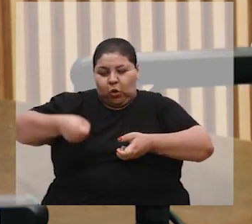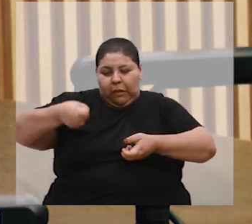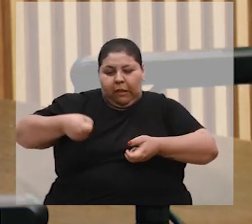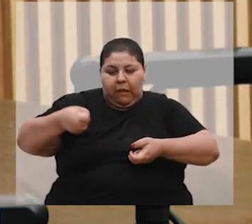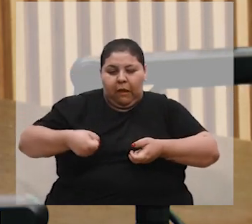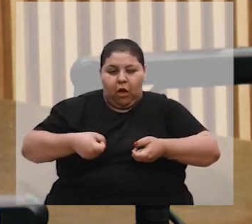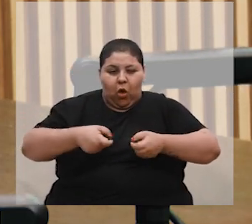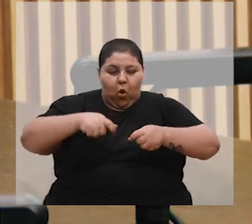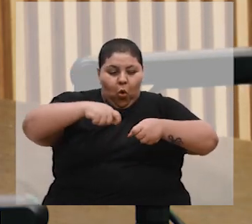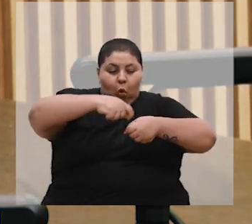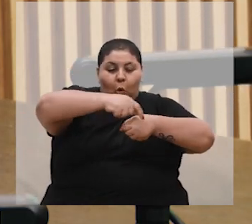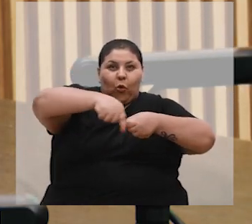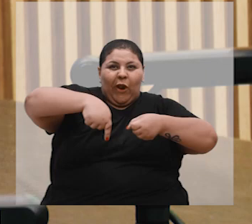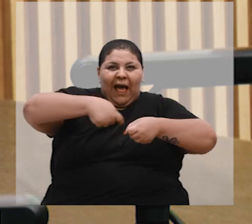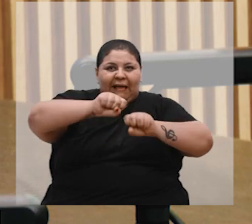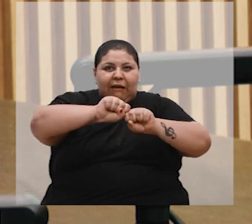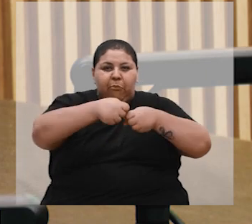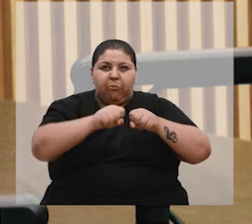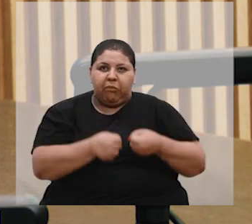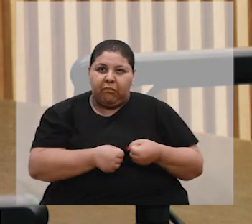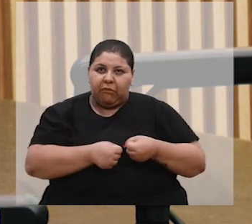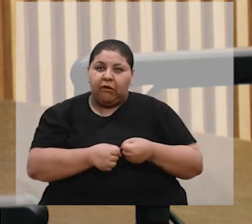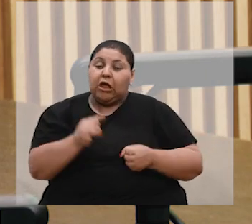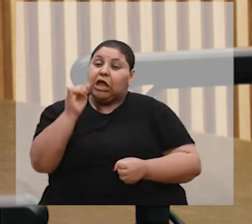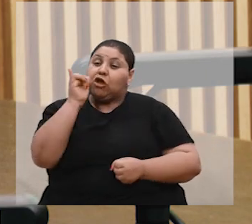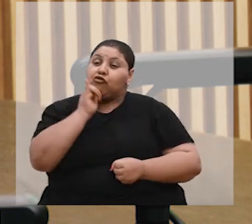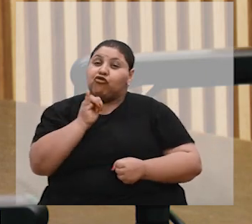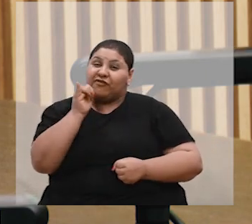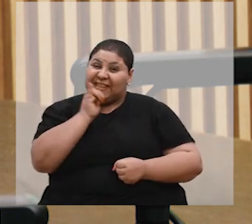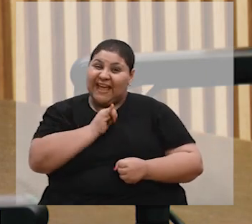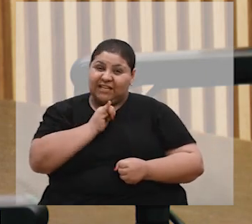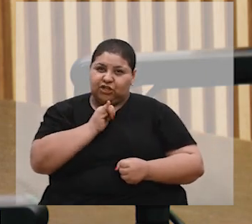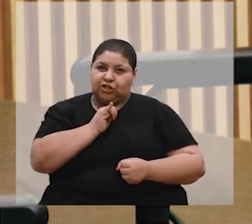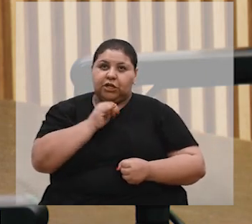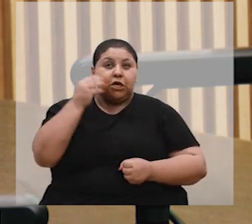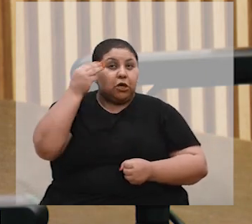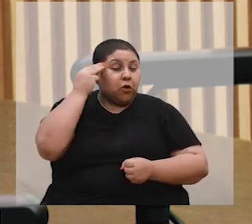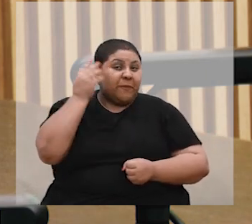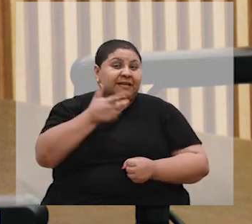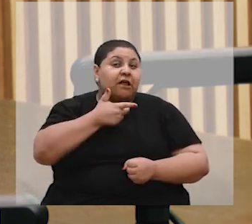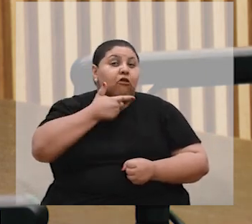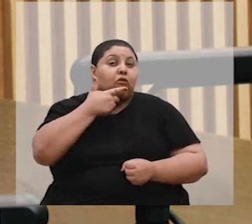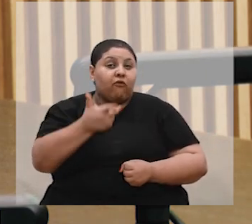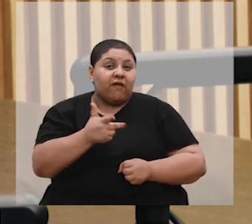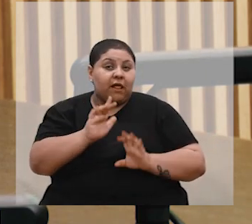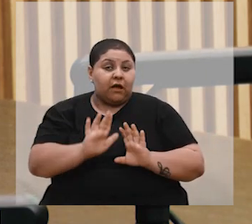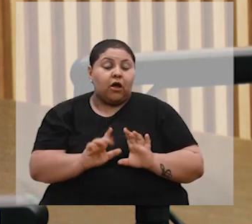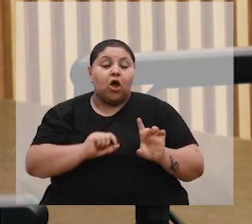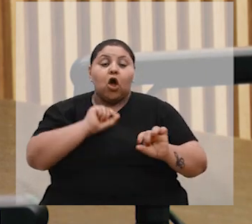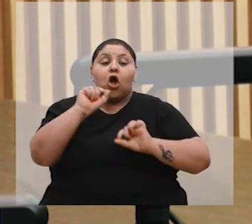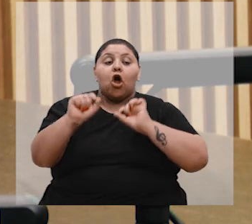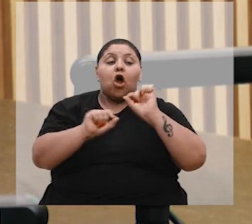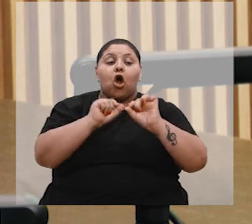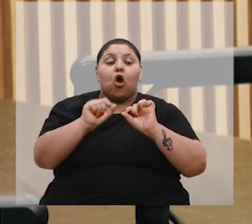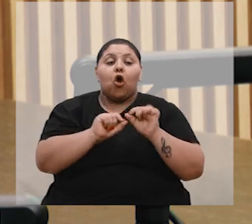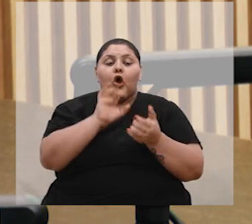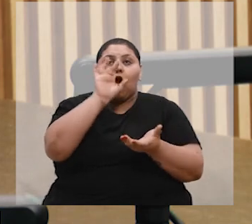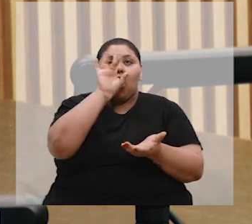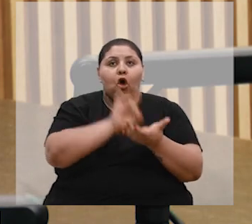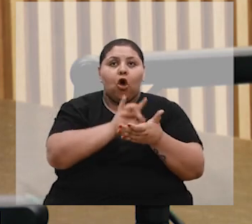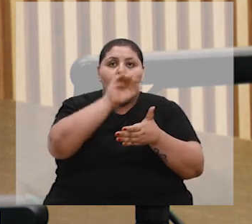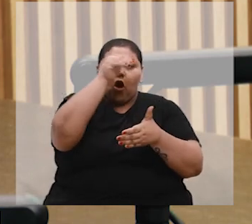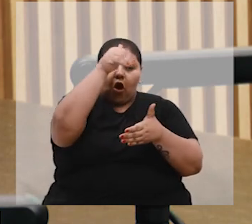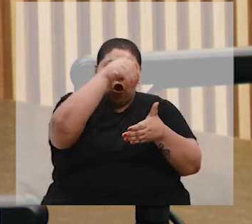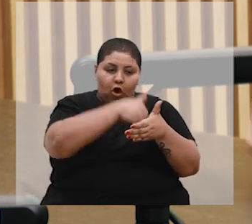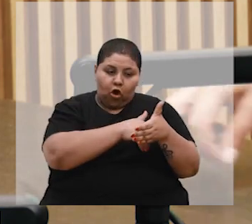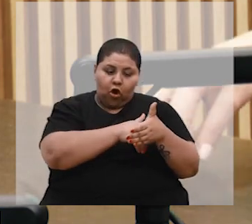tal. E o teste da integridade, que chega nesse ponto que o Marcelo sugeriu, que é justamente assim: como confirmar que o voto que